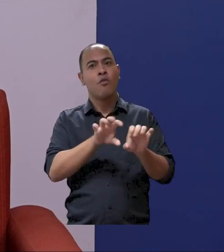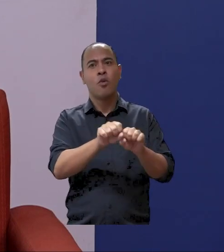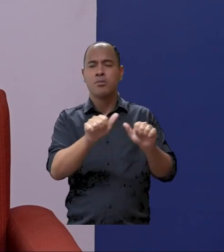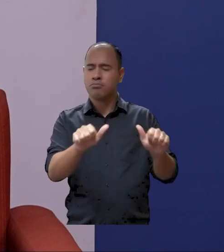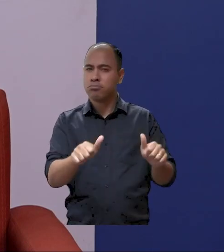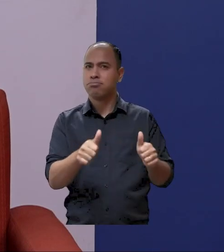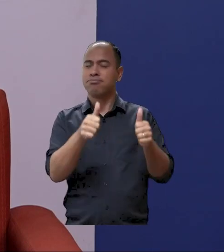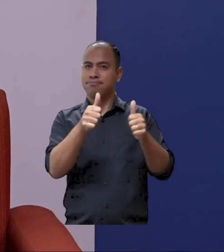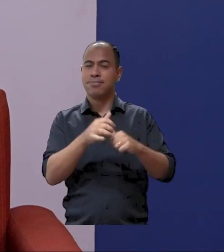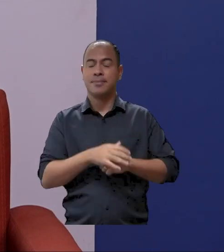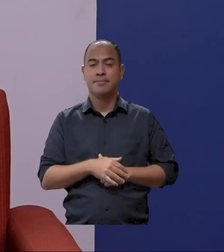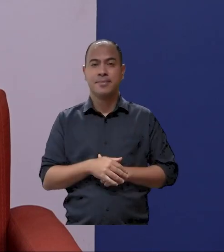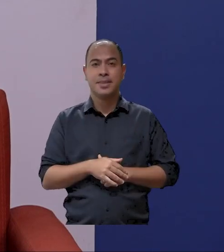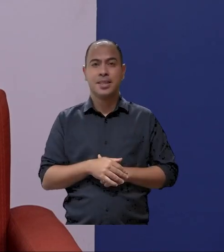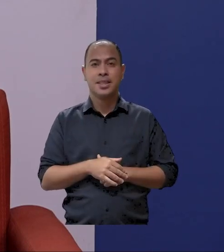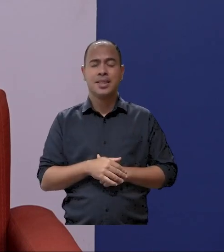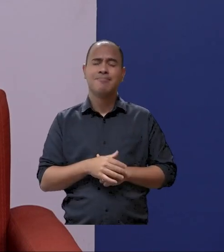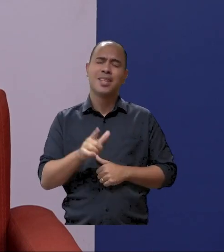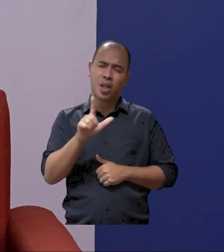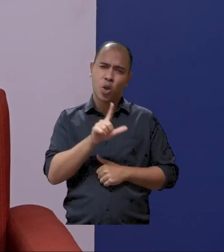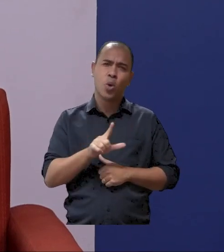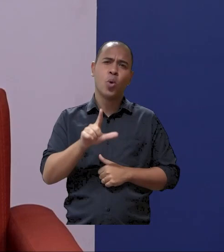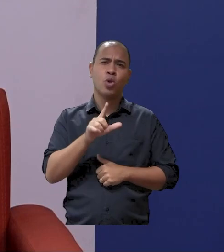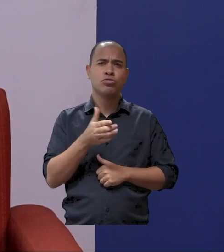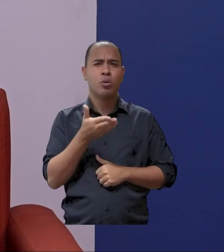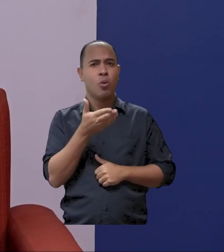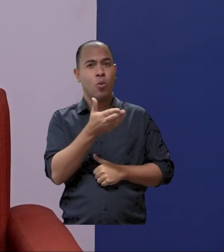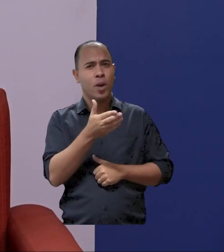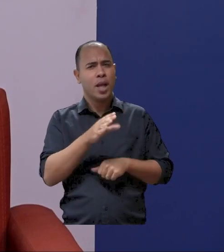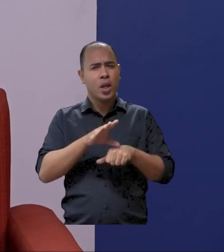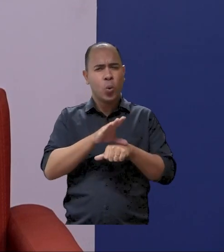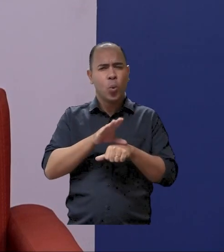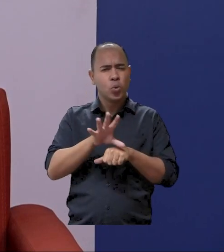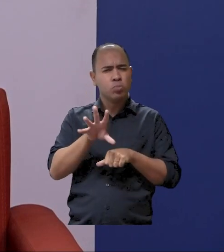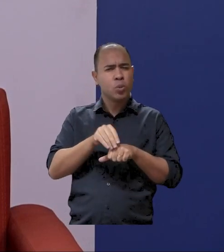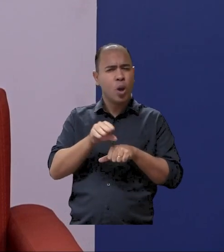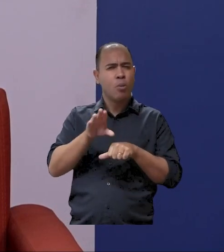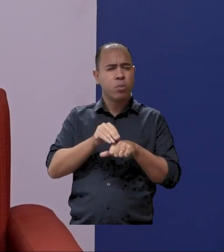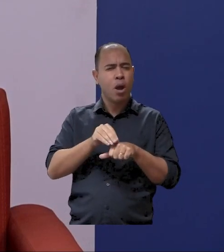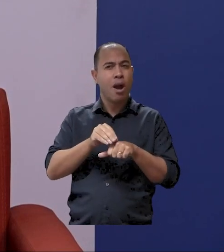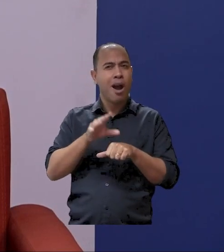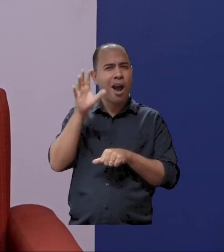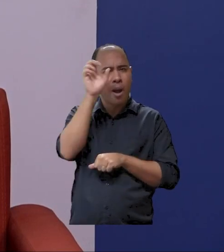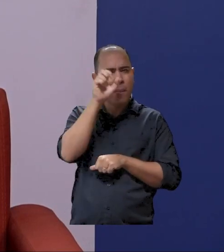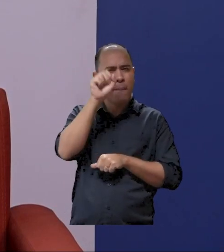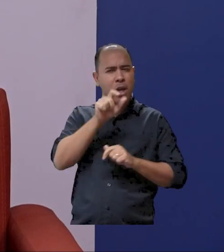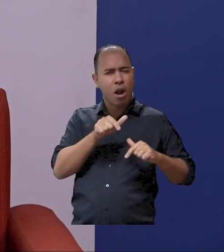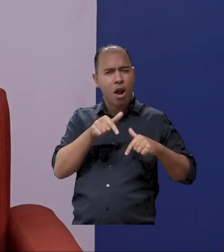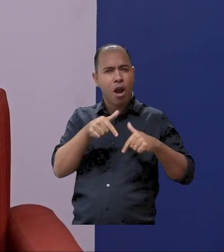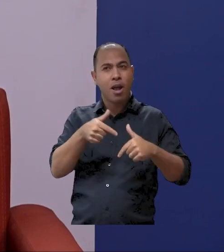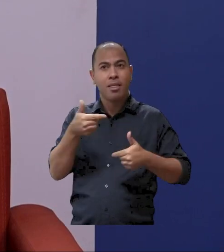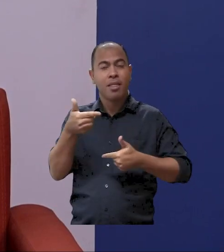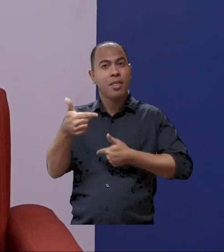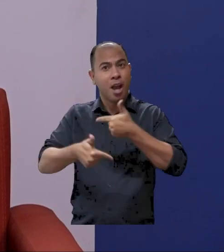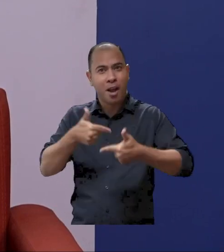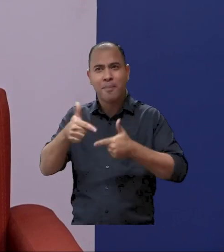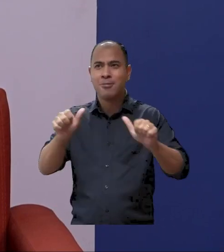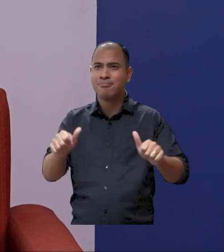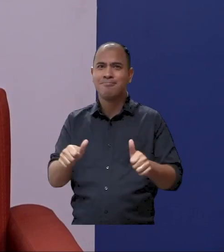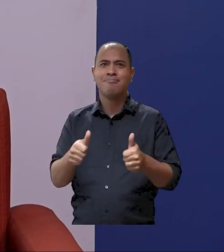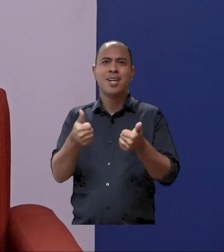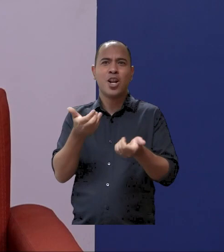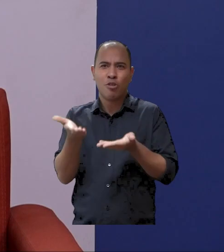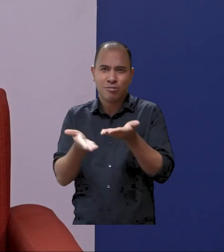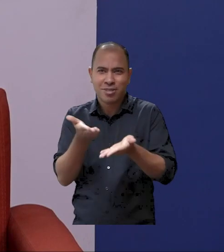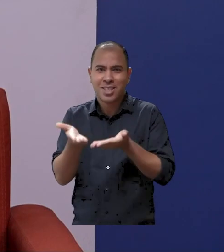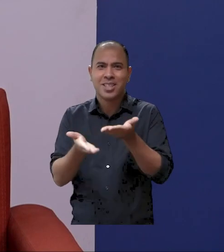para os servidores, e isso aí logicamente reflete na melhoria da eficiência, da produtividade e da